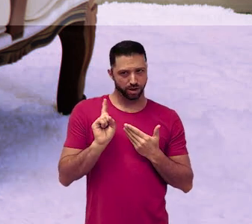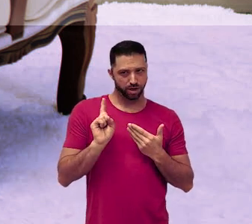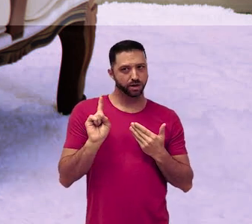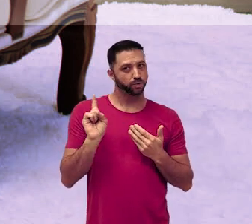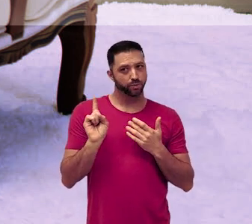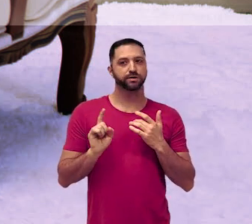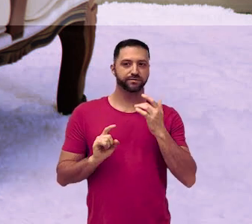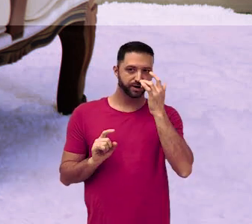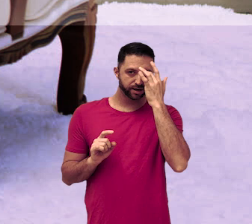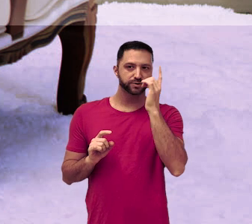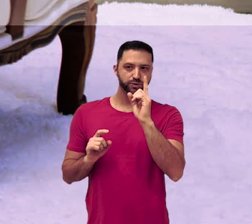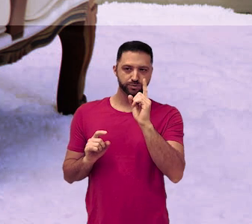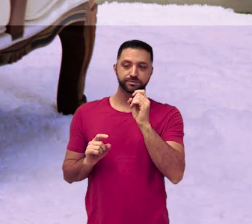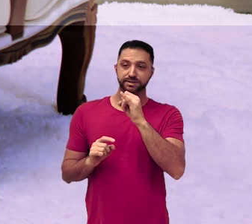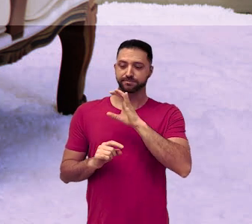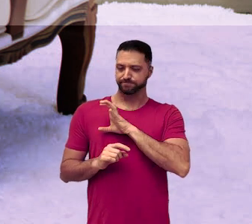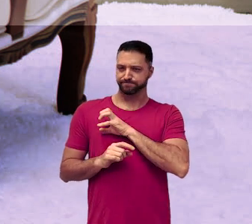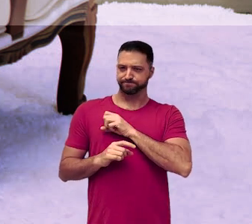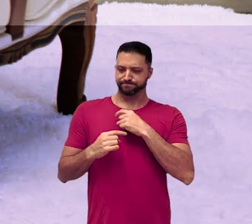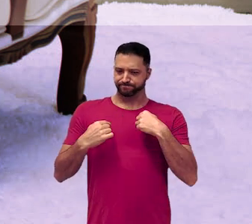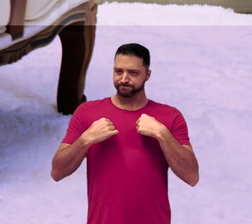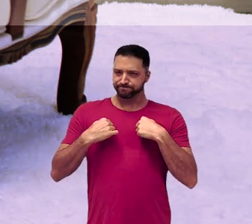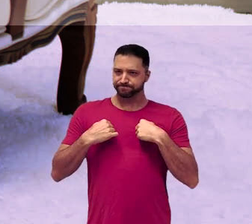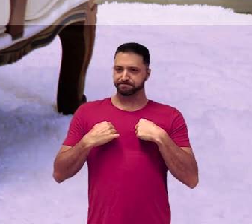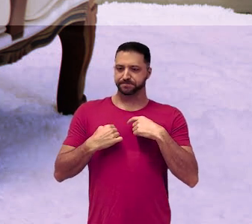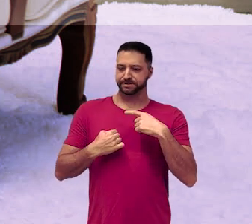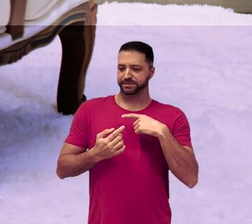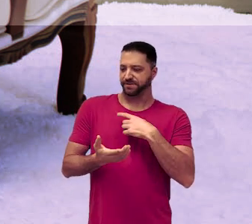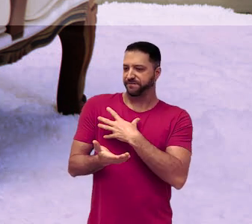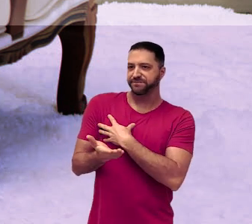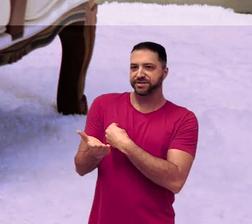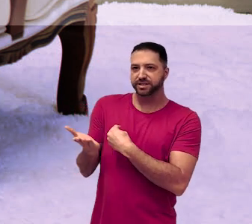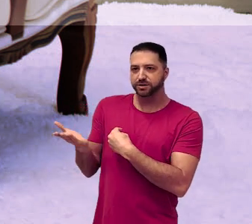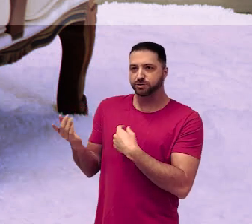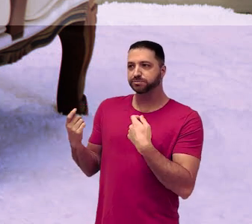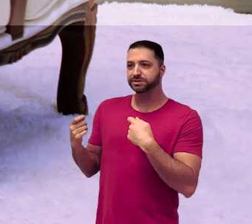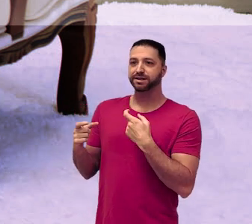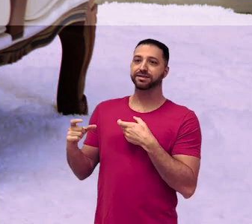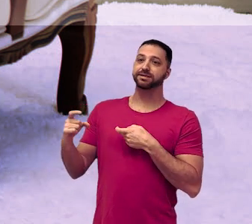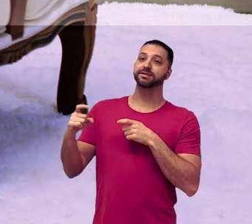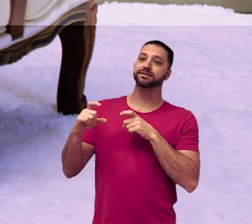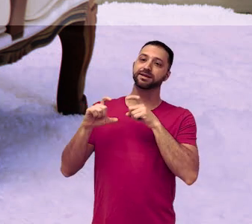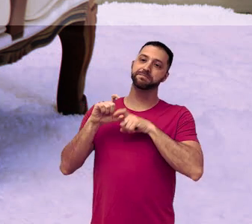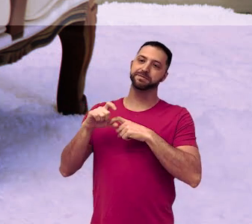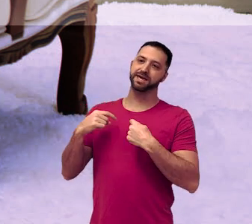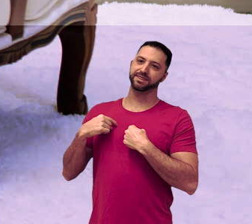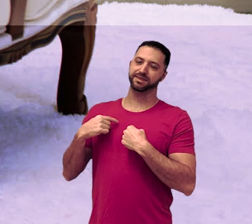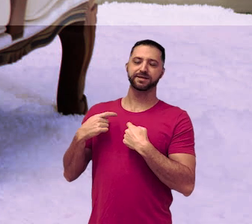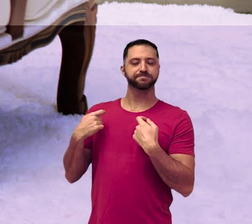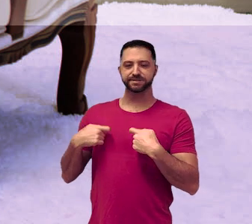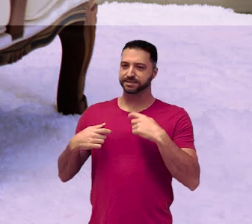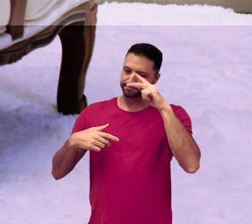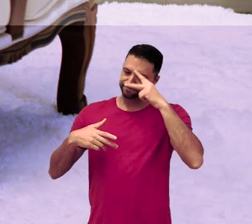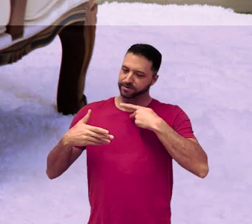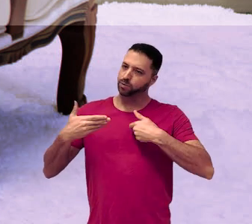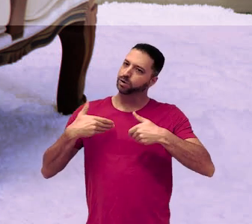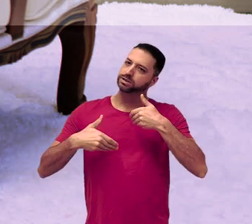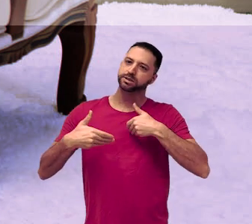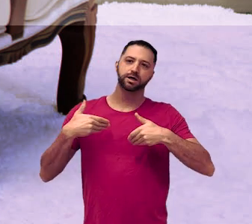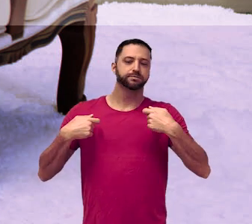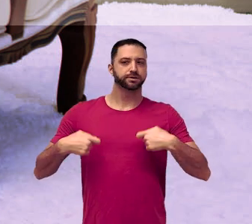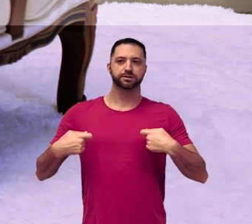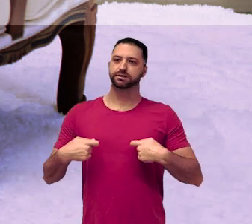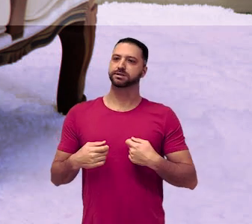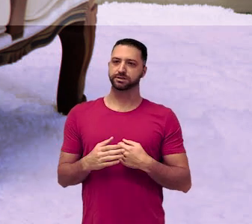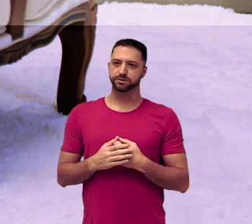mas quando a gente se ama de verdade, principalmente quando a gente tem filhos que dependem da gente, a gente precisa